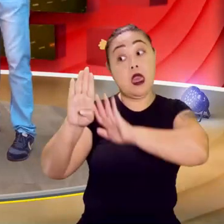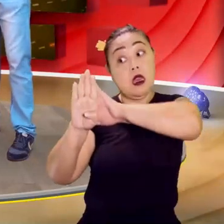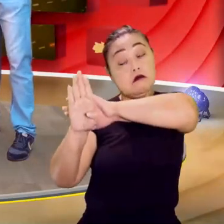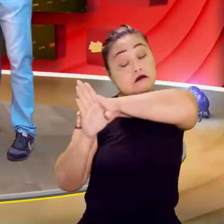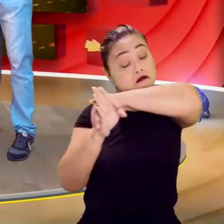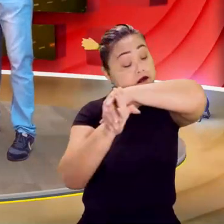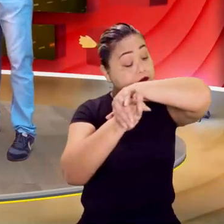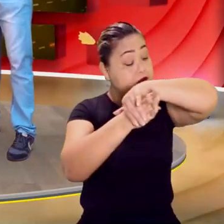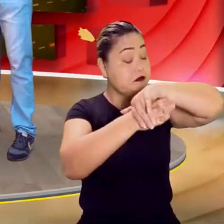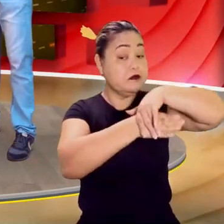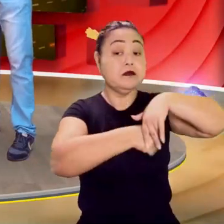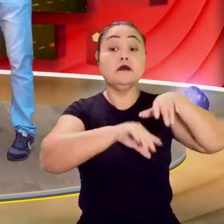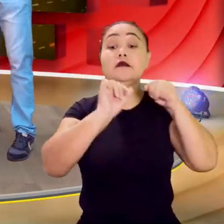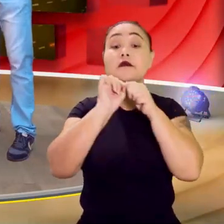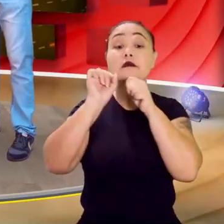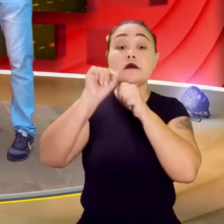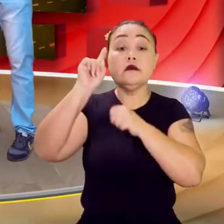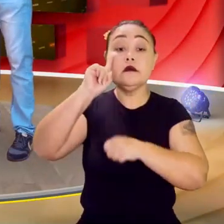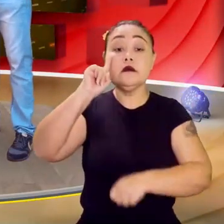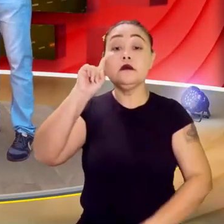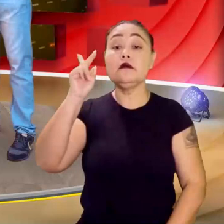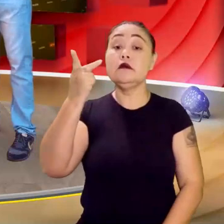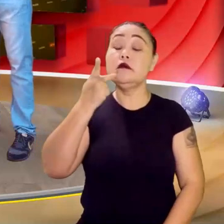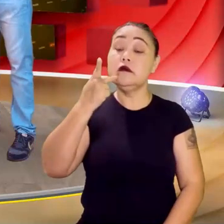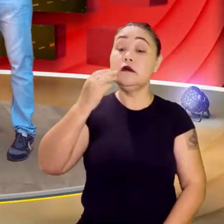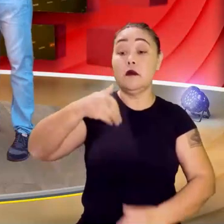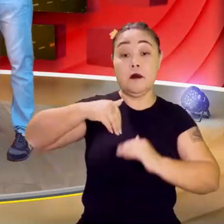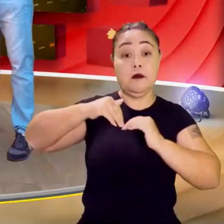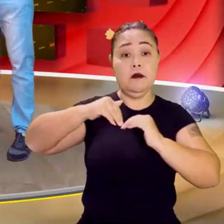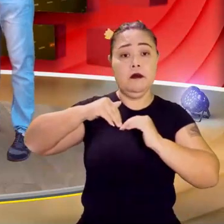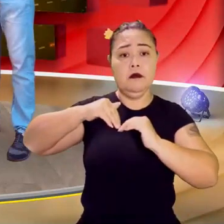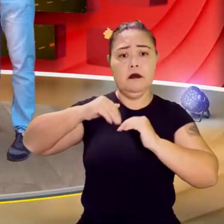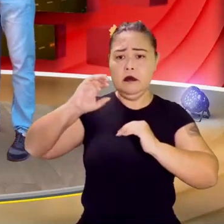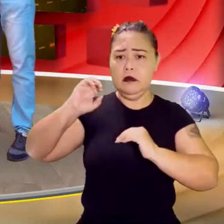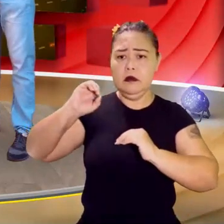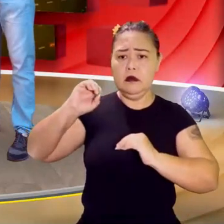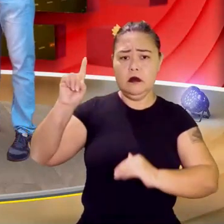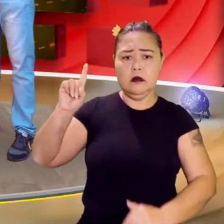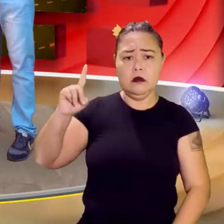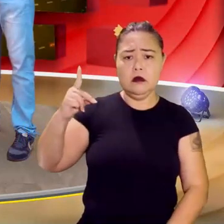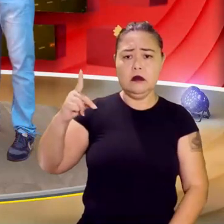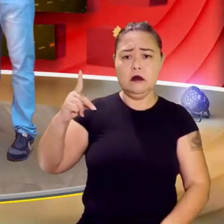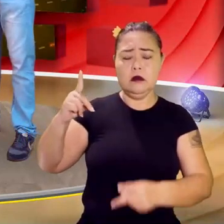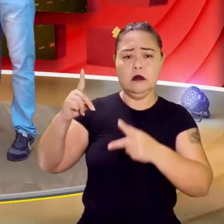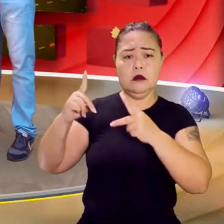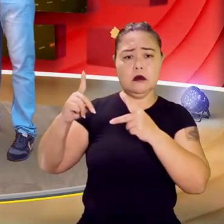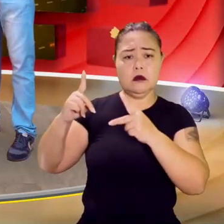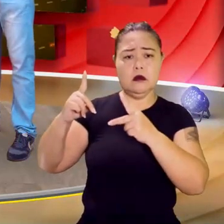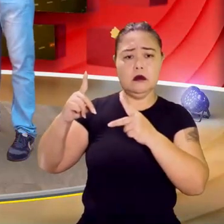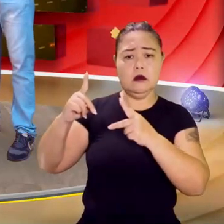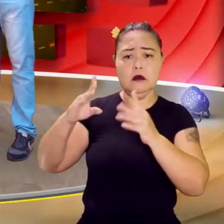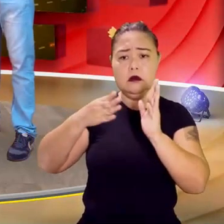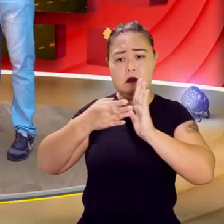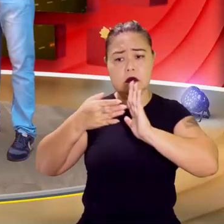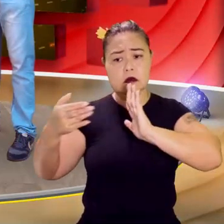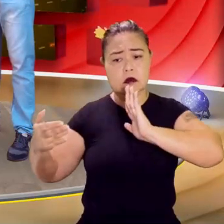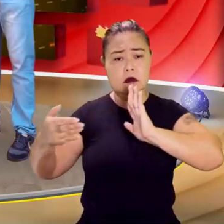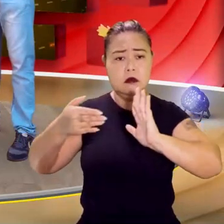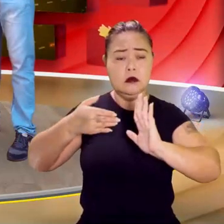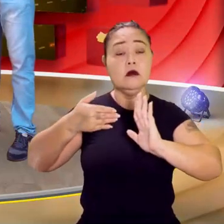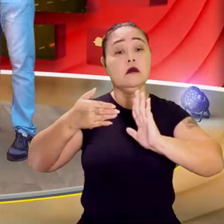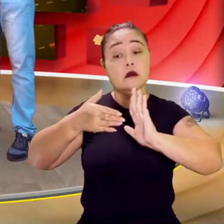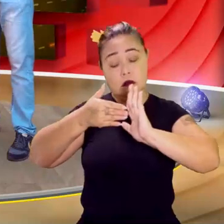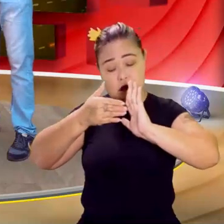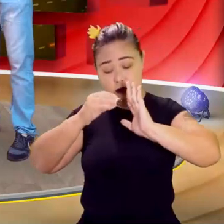fora. Só que ele fala que o A é menor que 1. Maior. Não, menor que 1. O intervalo.